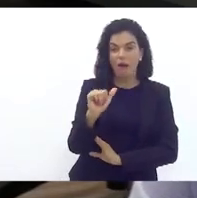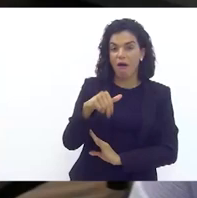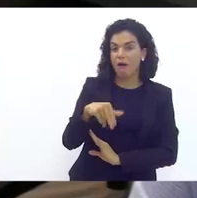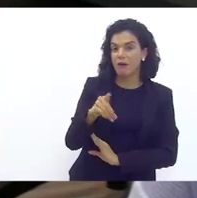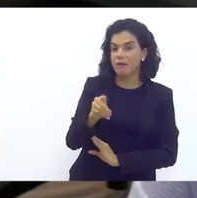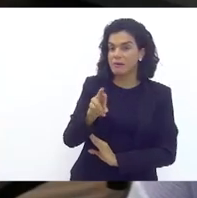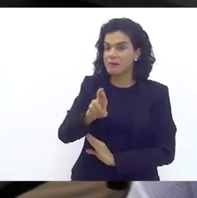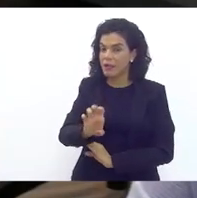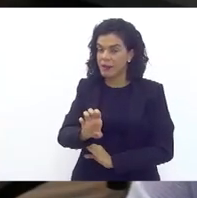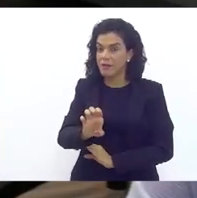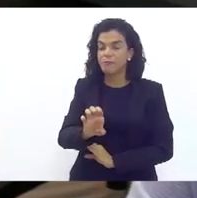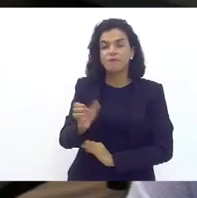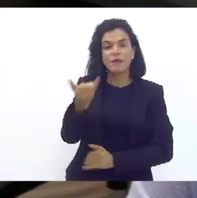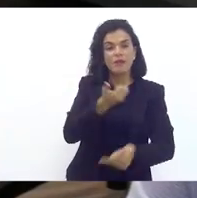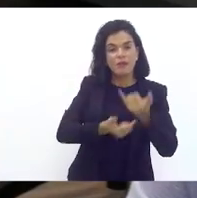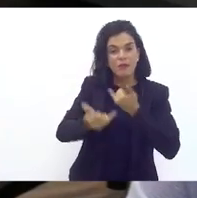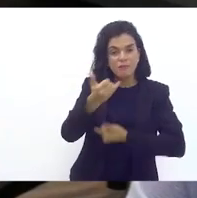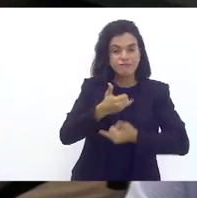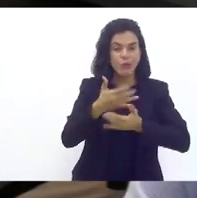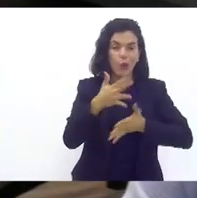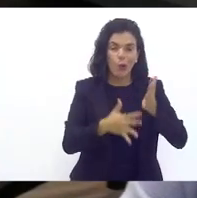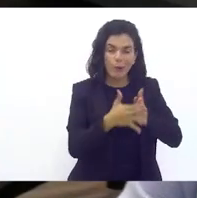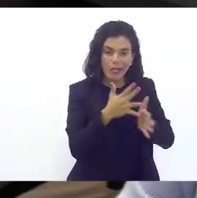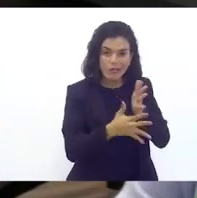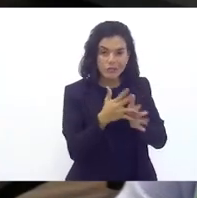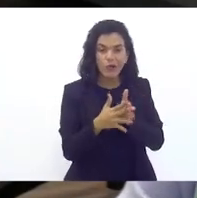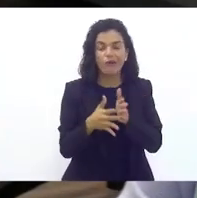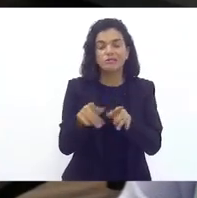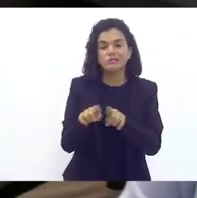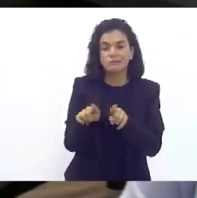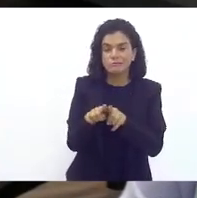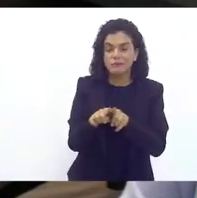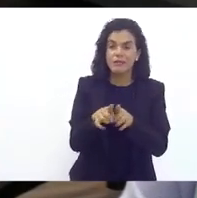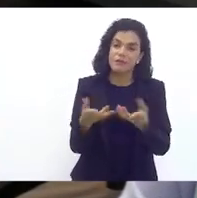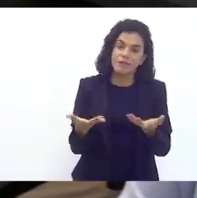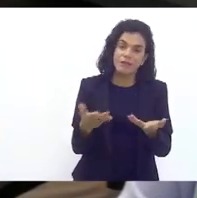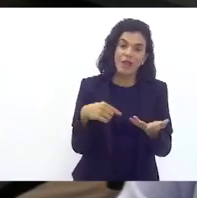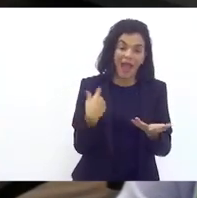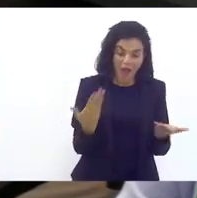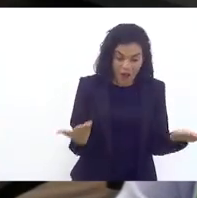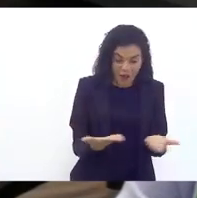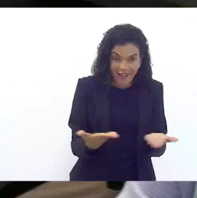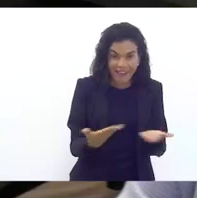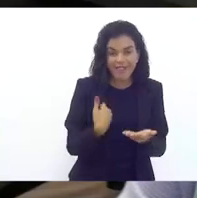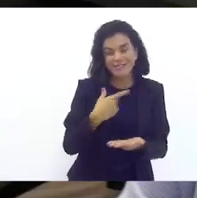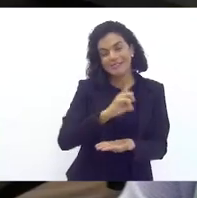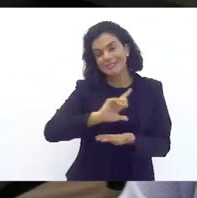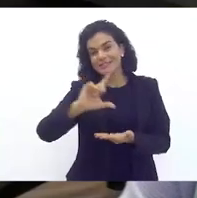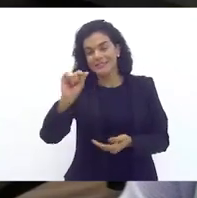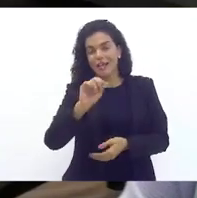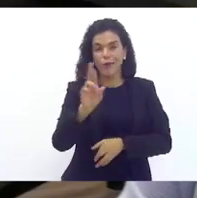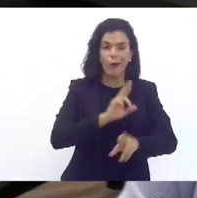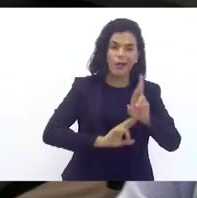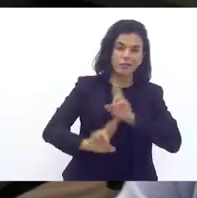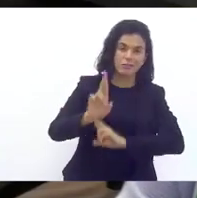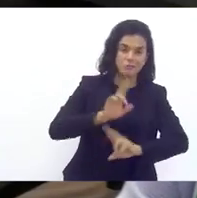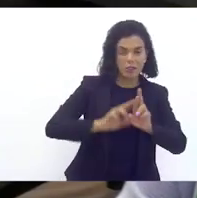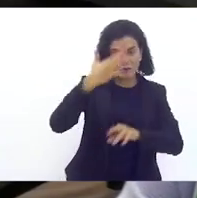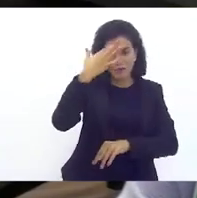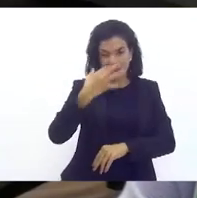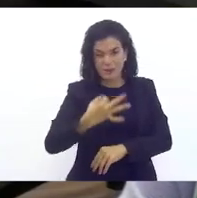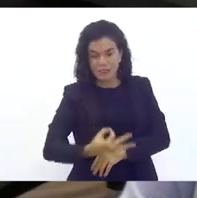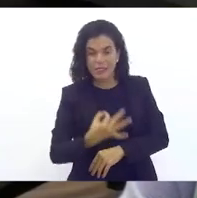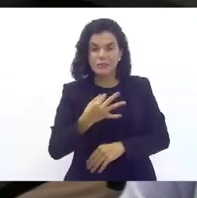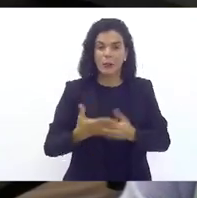para a gente essas complicações e essas inquietações, e que daqui a gente saia com respostas, com certezas,